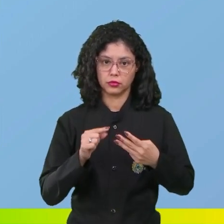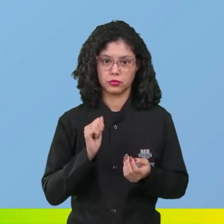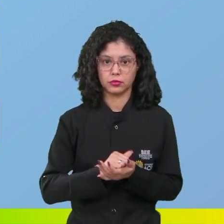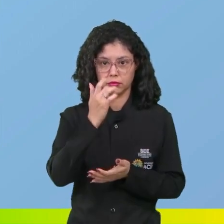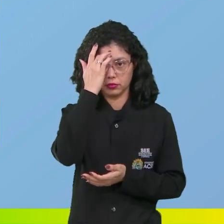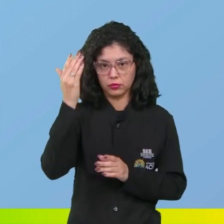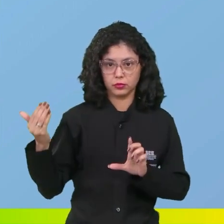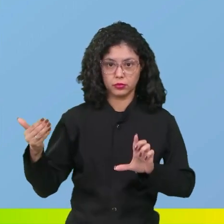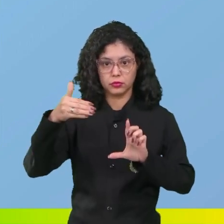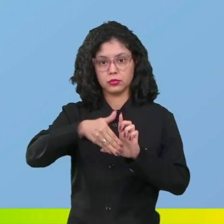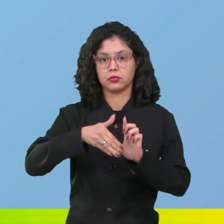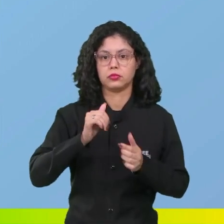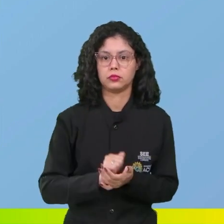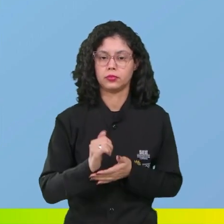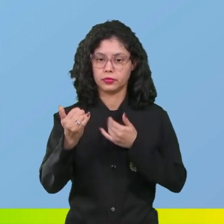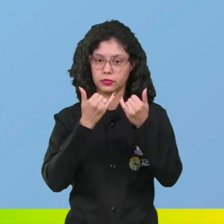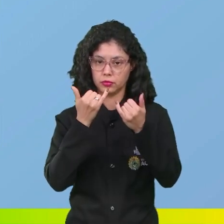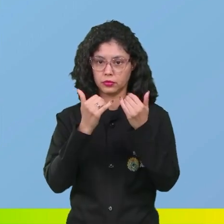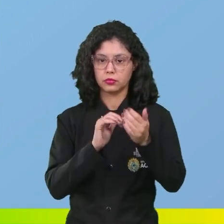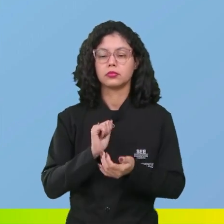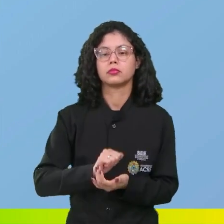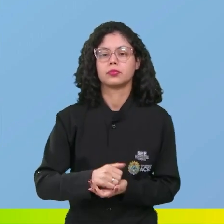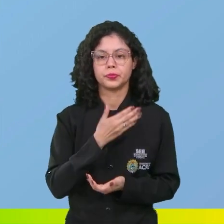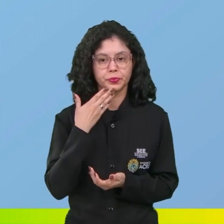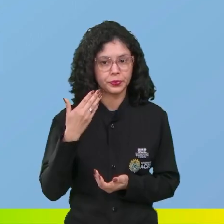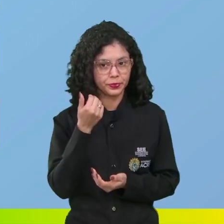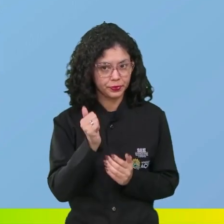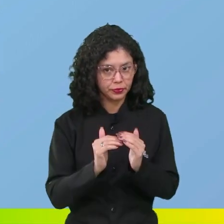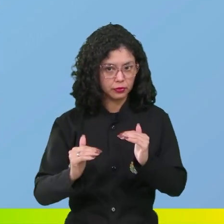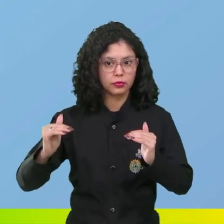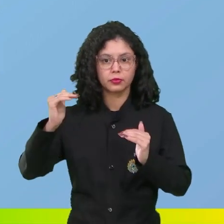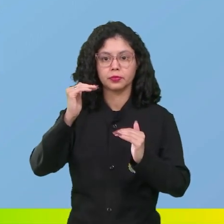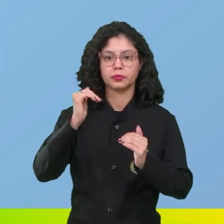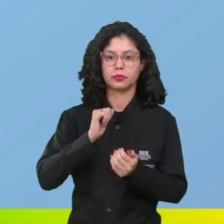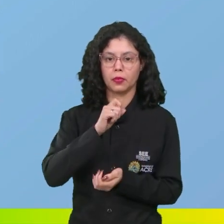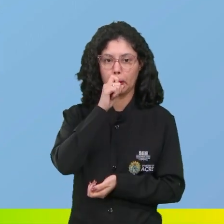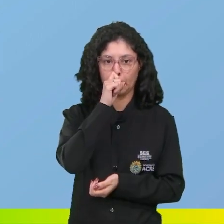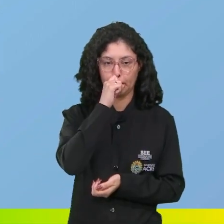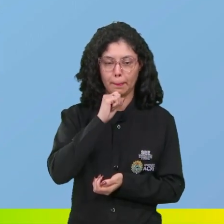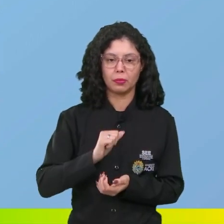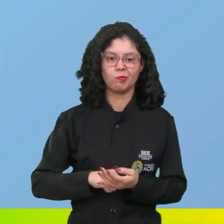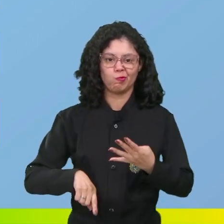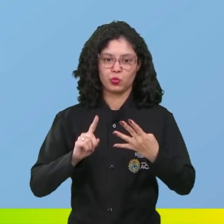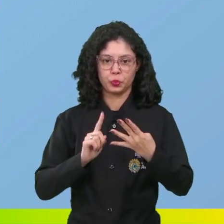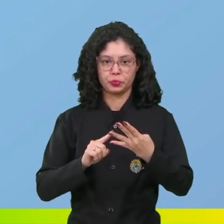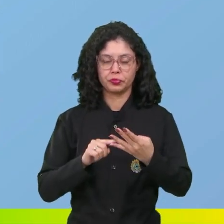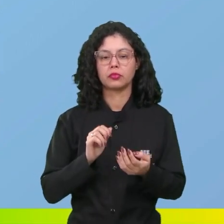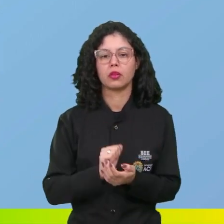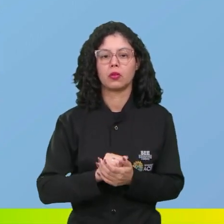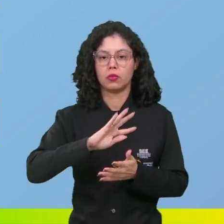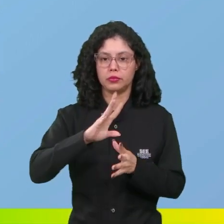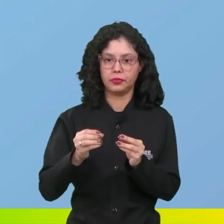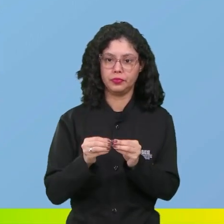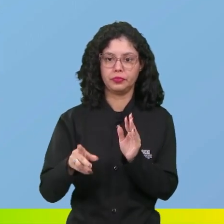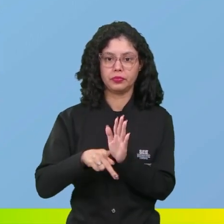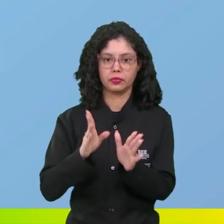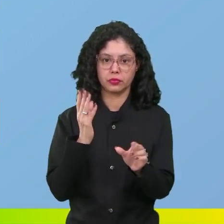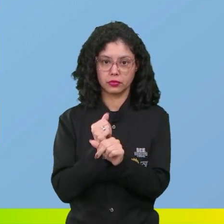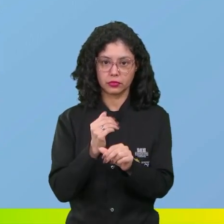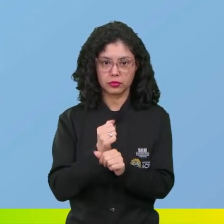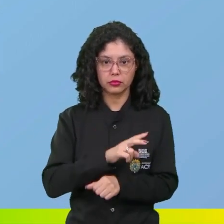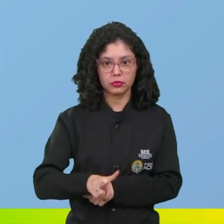Facilitar o acesso a informações relevantes. E 4, agregar